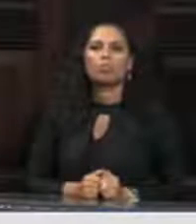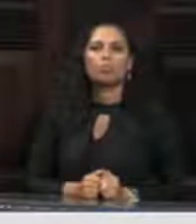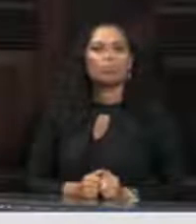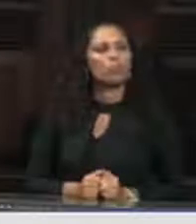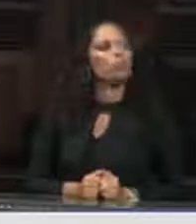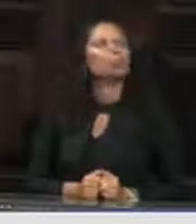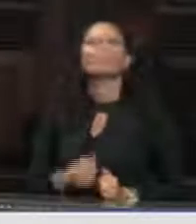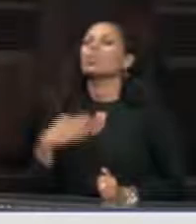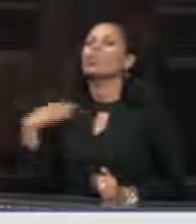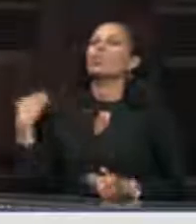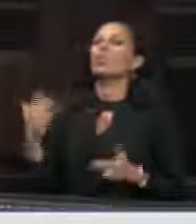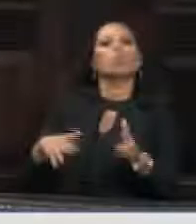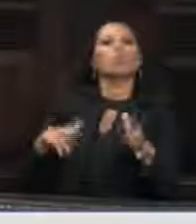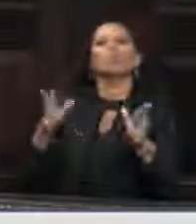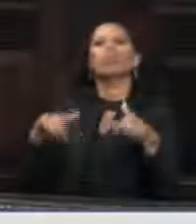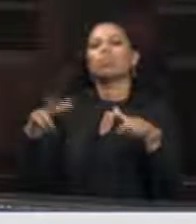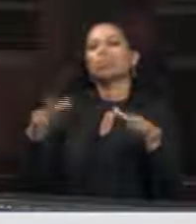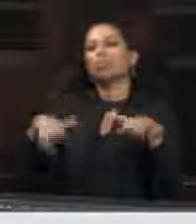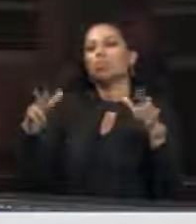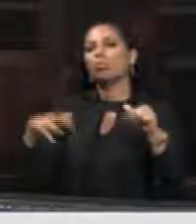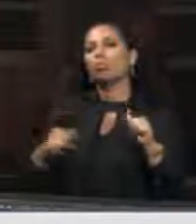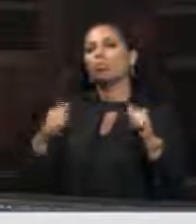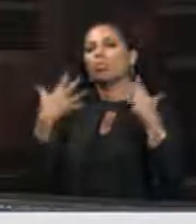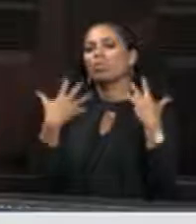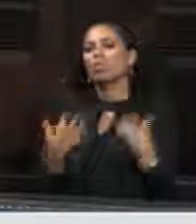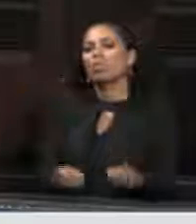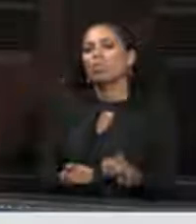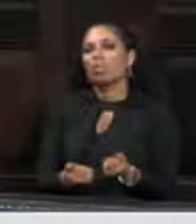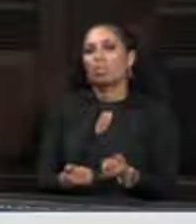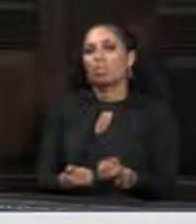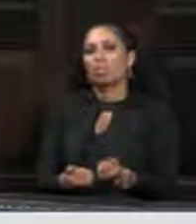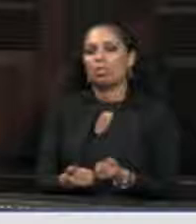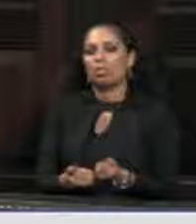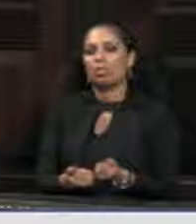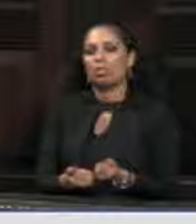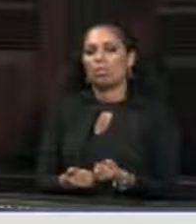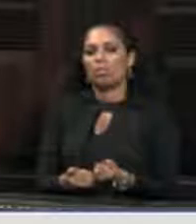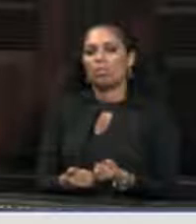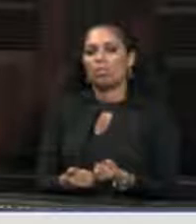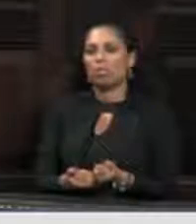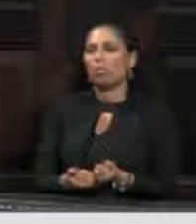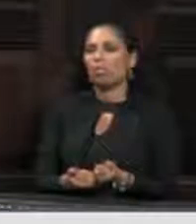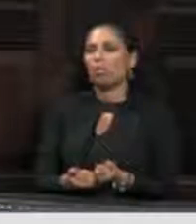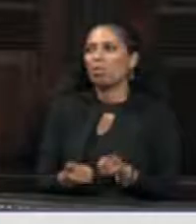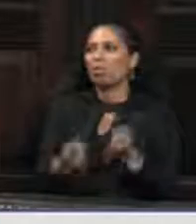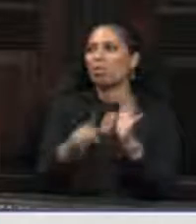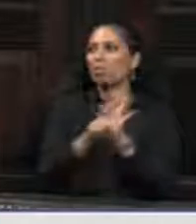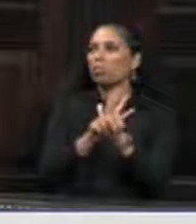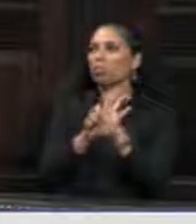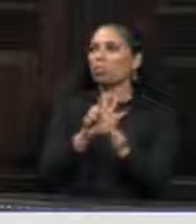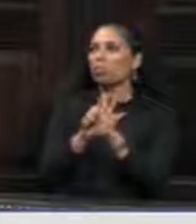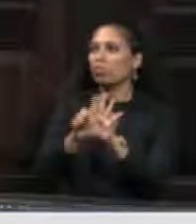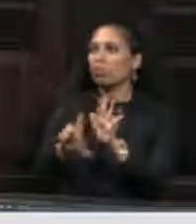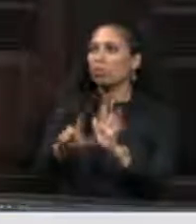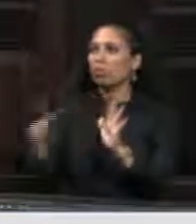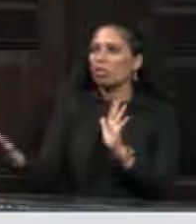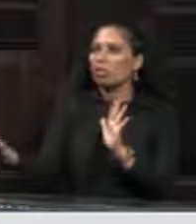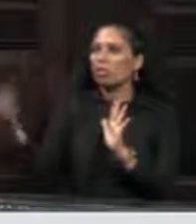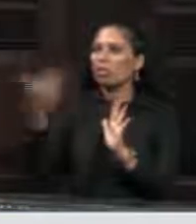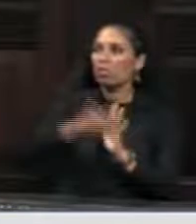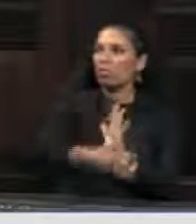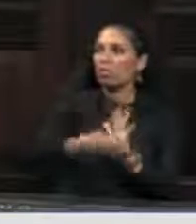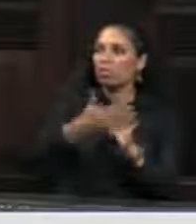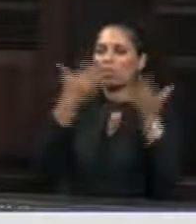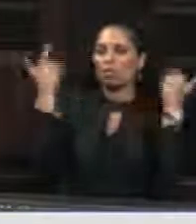É inadmissível a forma como essa mensagem chega aqui,